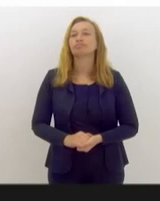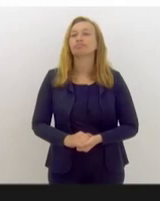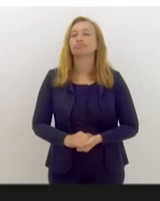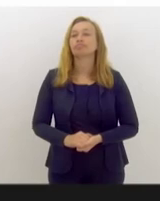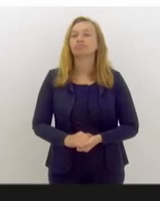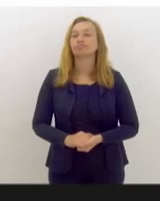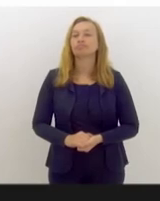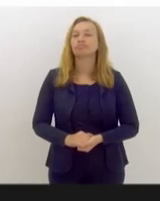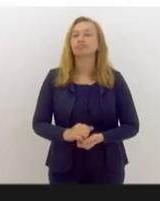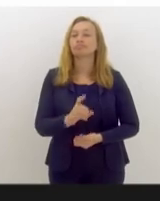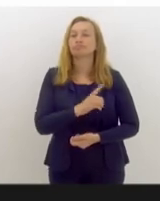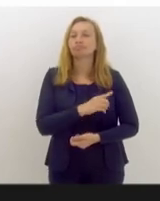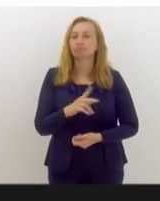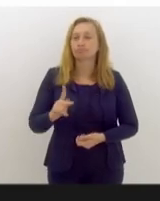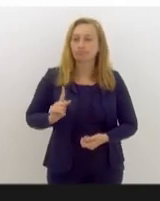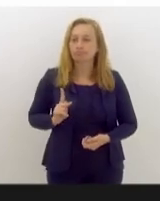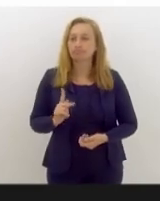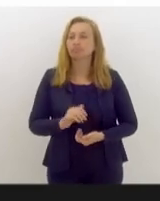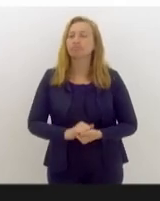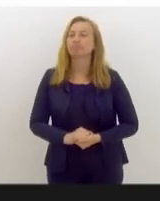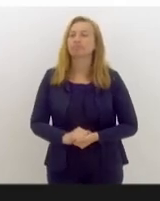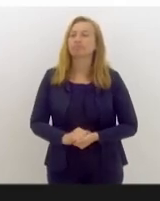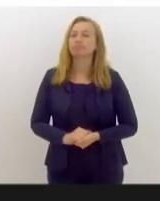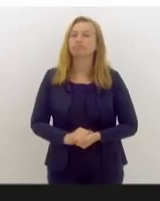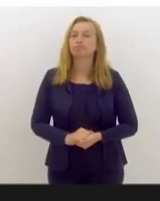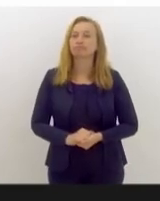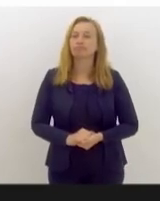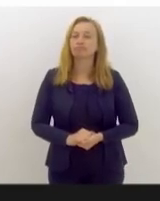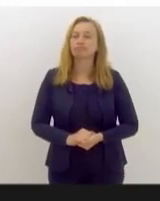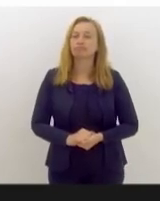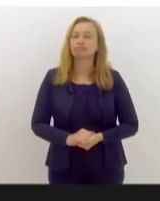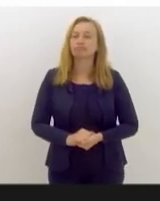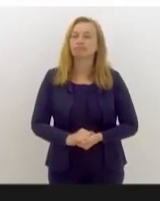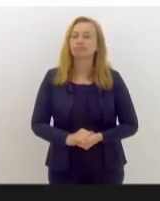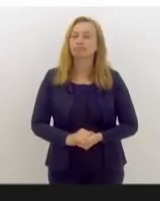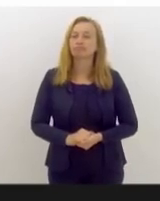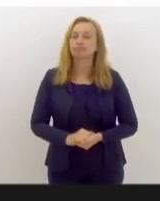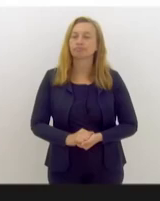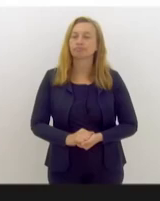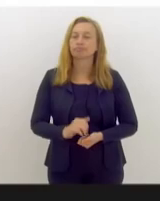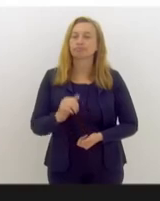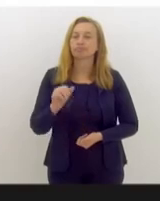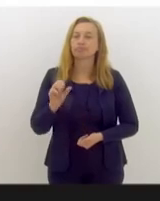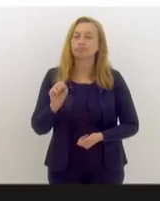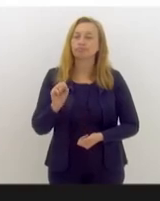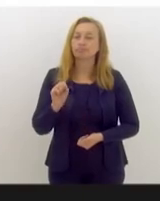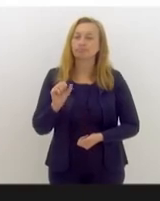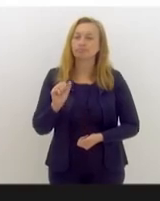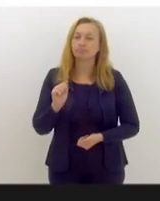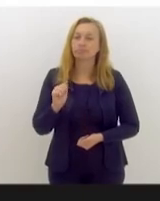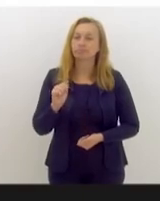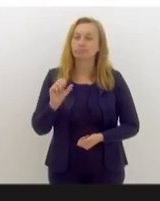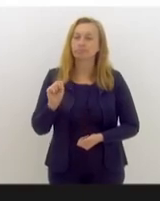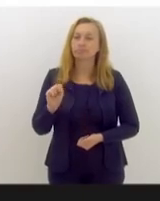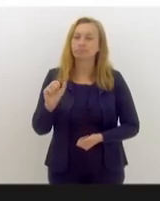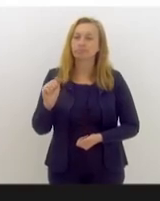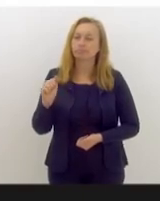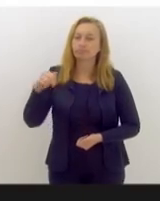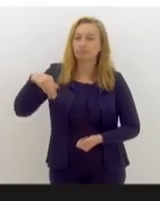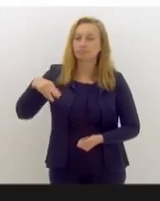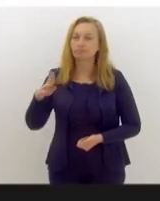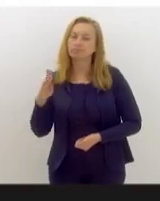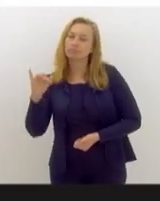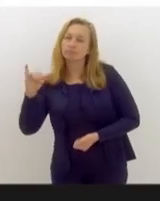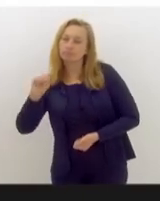à Defensoria Pública, ao doutor Azambuja, a presença também